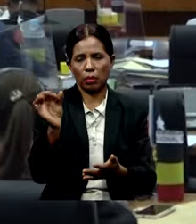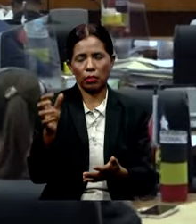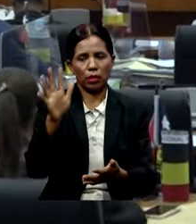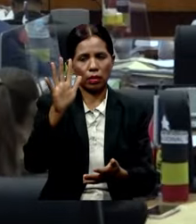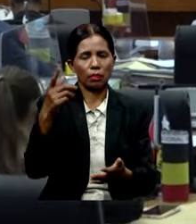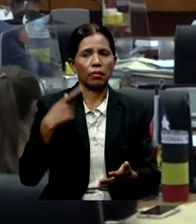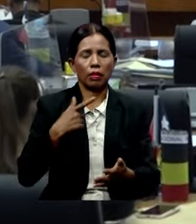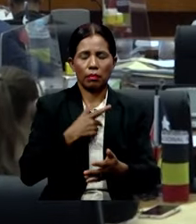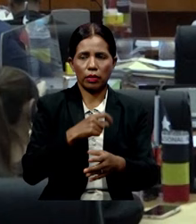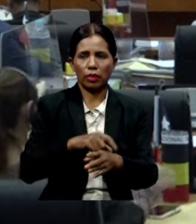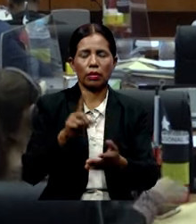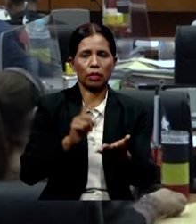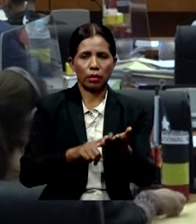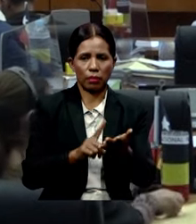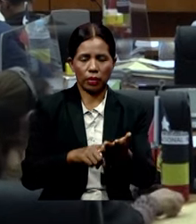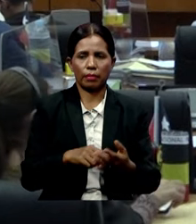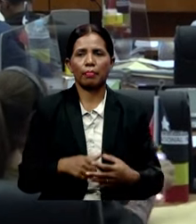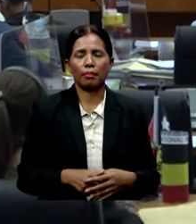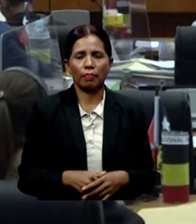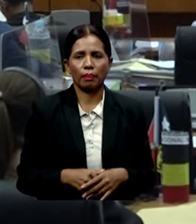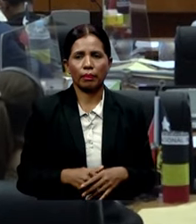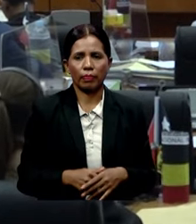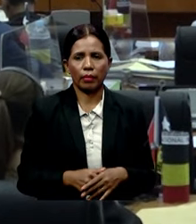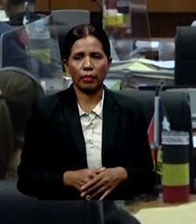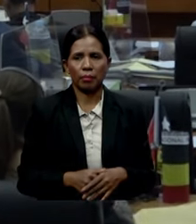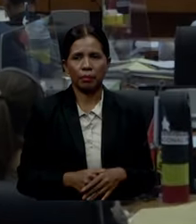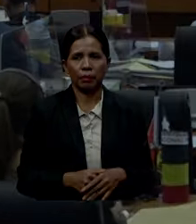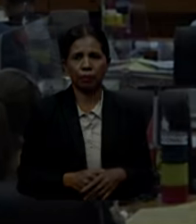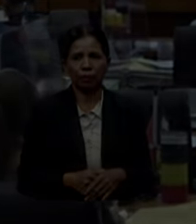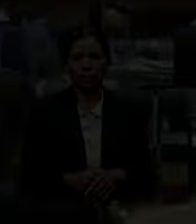nasional ho di debate ho karakter urgensia Adriano Verdial, Jacinto Fuka, ZMN.